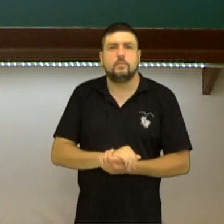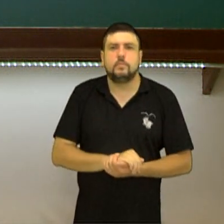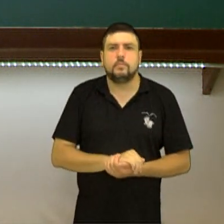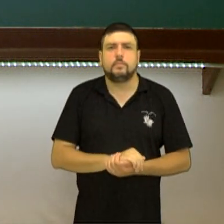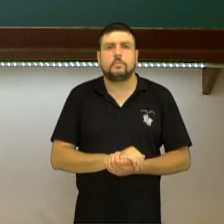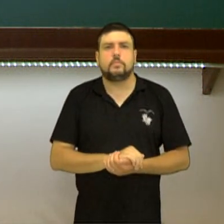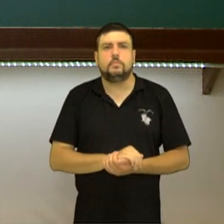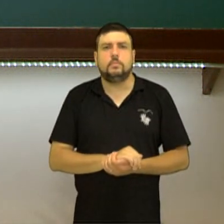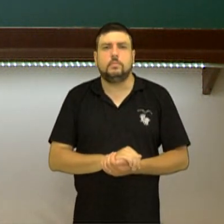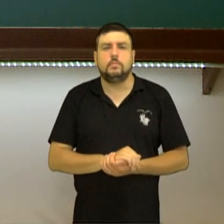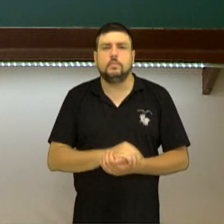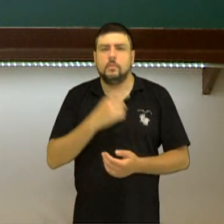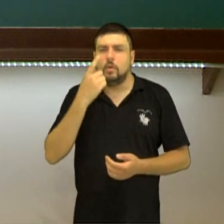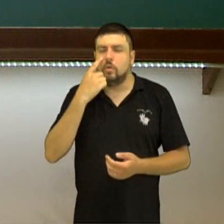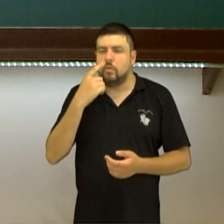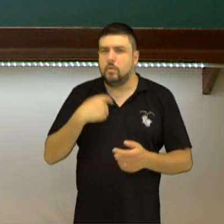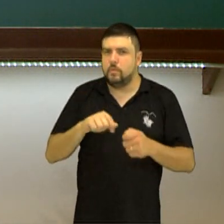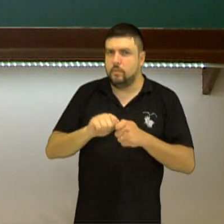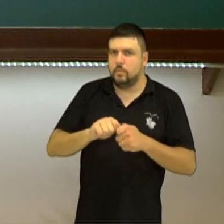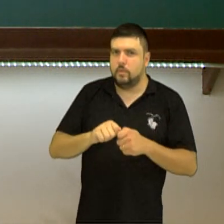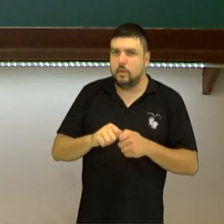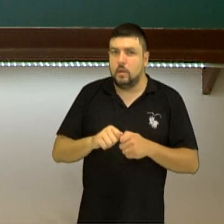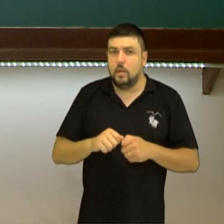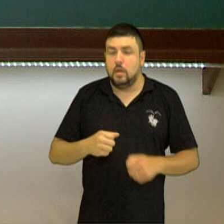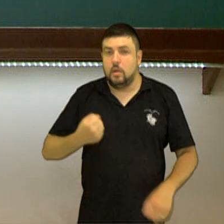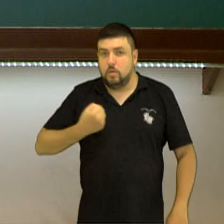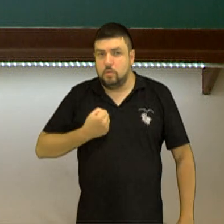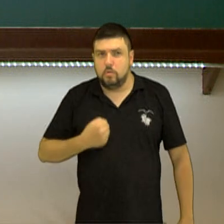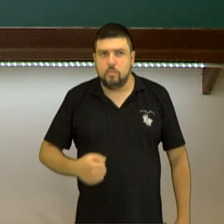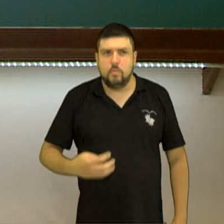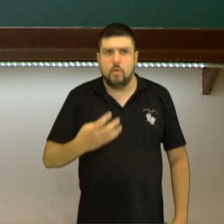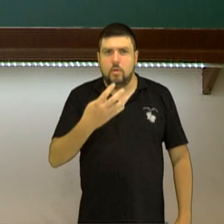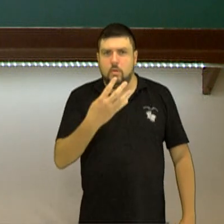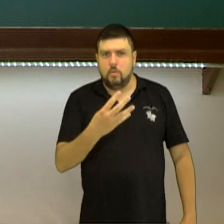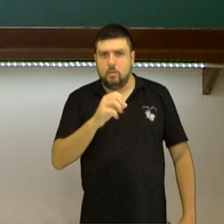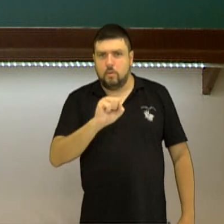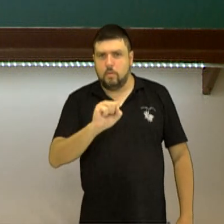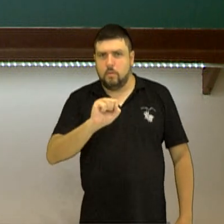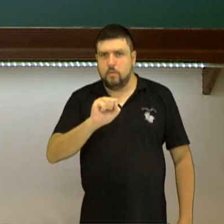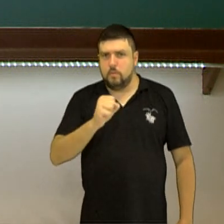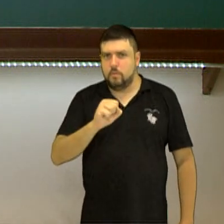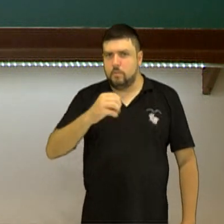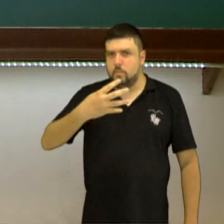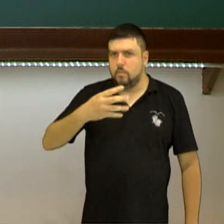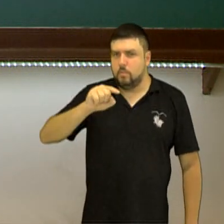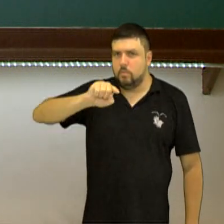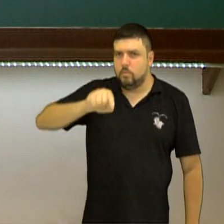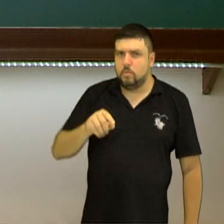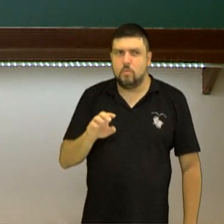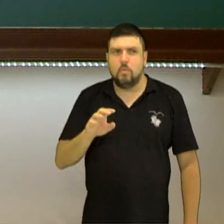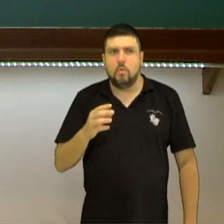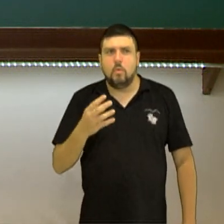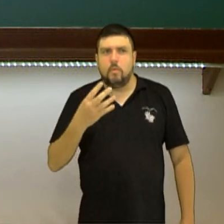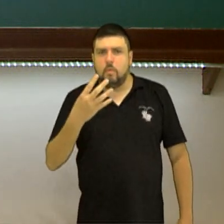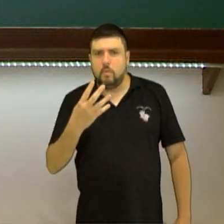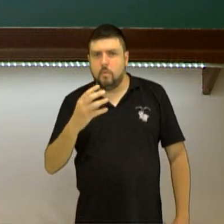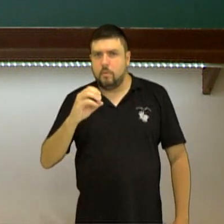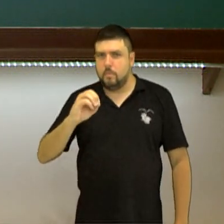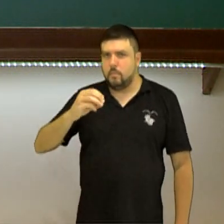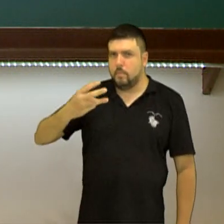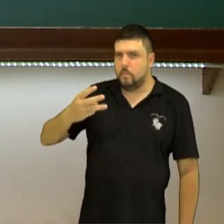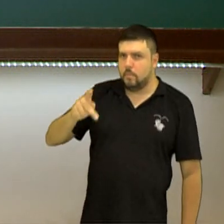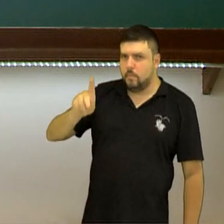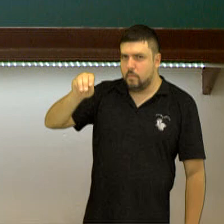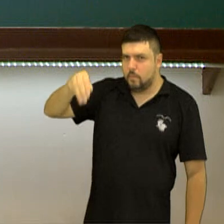484.403 quilômetros, em notação científica e medida em metro. Então, olha só. Primeira coisa que a gente vai fazer, olhar para esse valor e responder